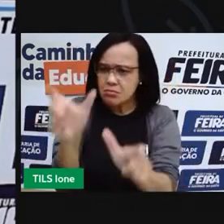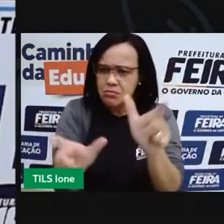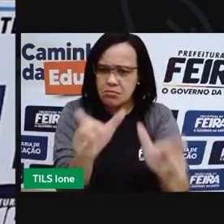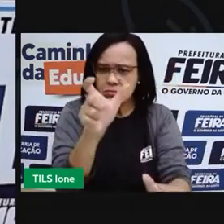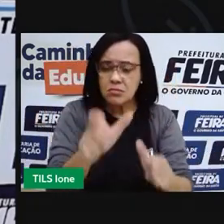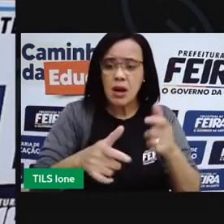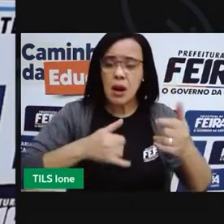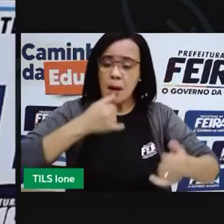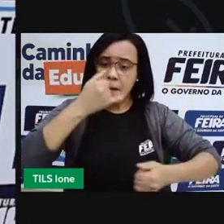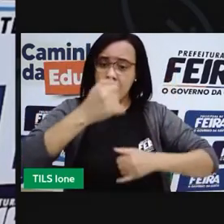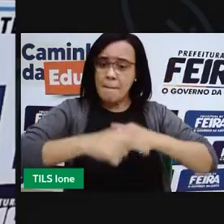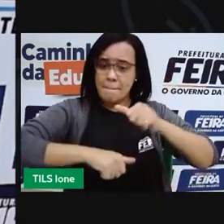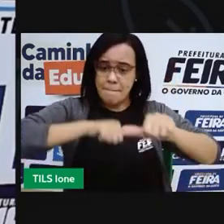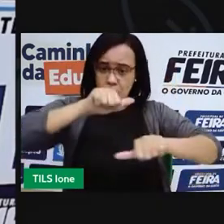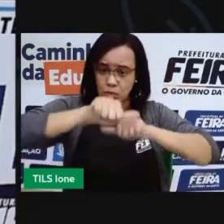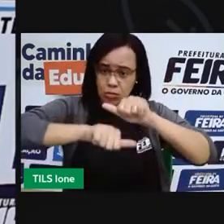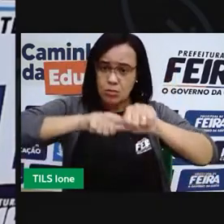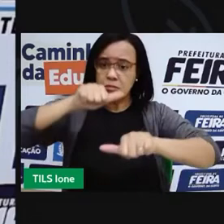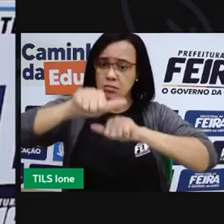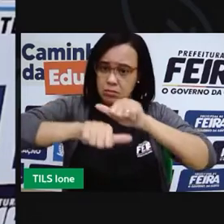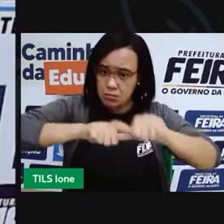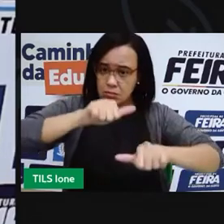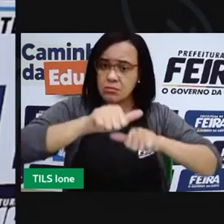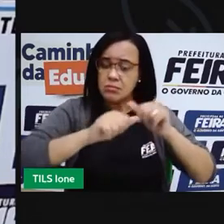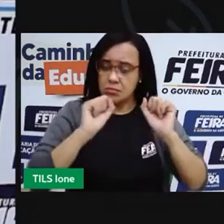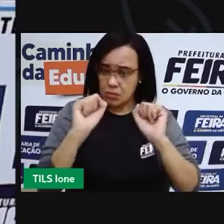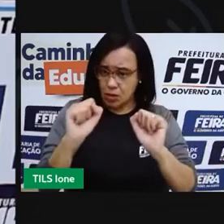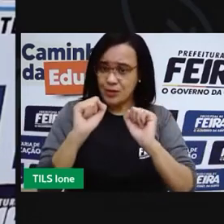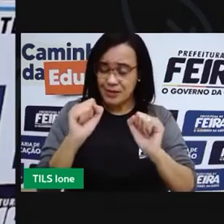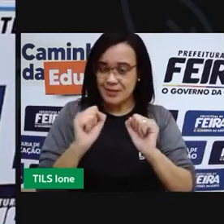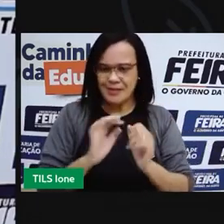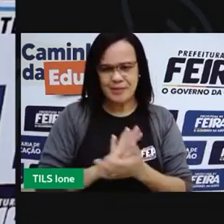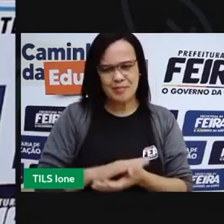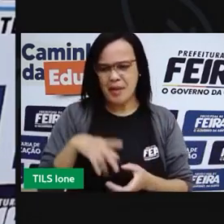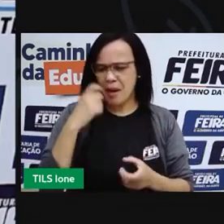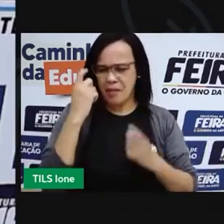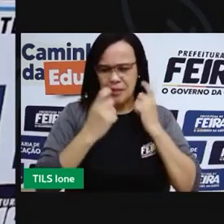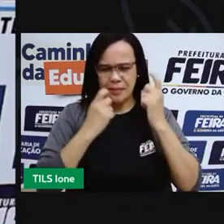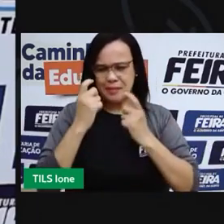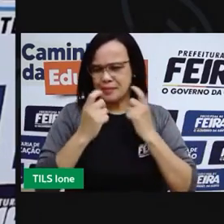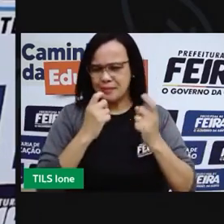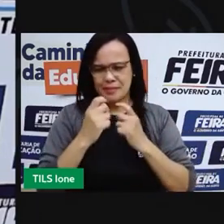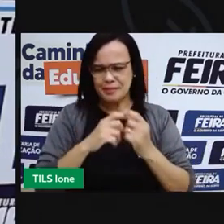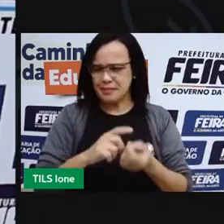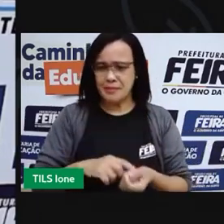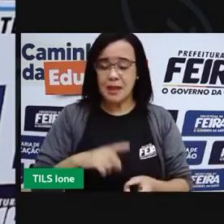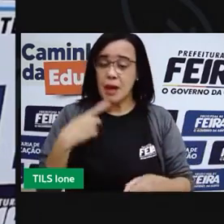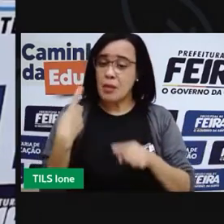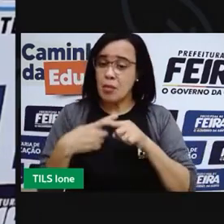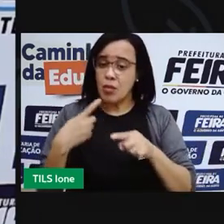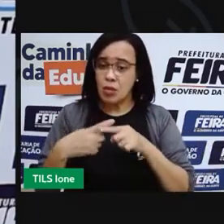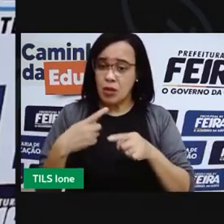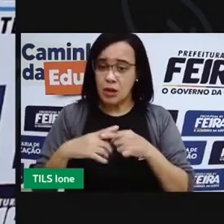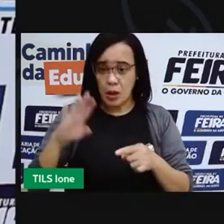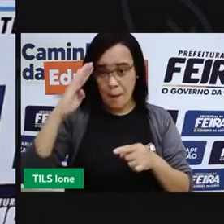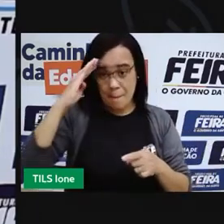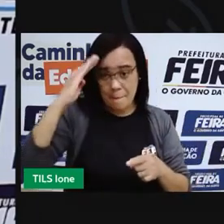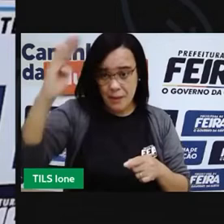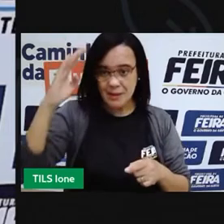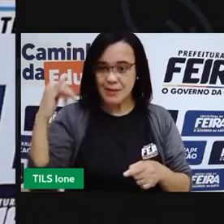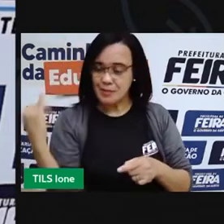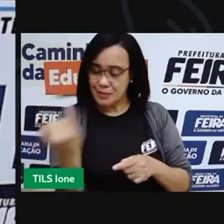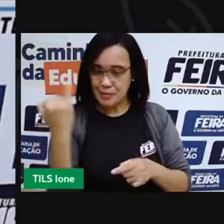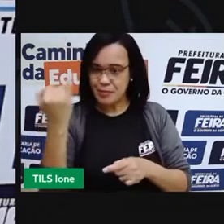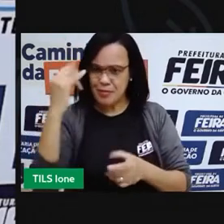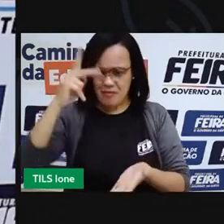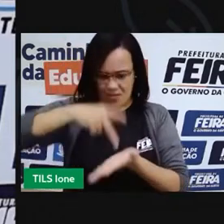outros elementos, tá? Mas não se preocupe, que a essência dessa lenda vai ser a mesma em